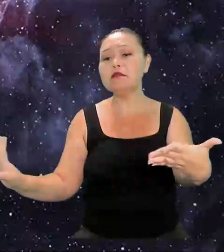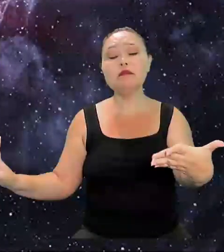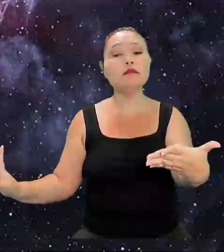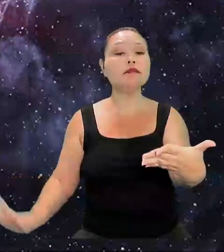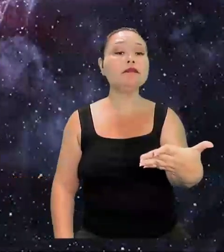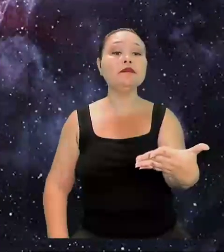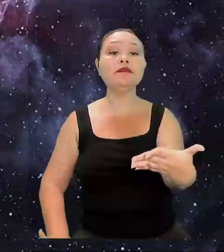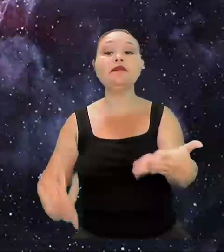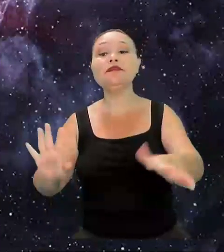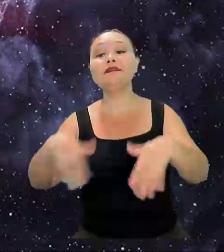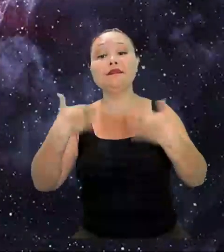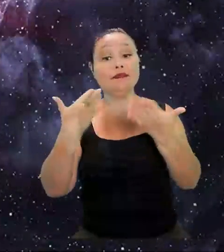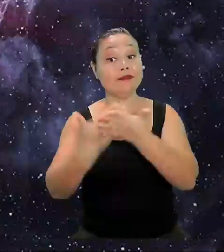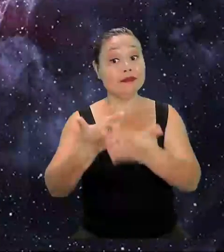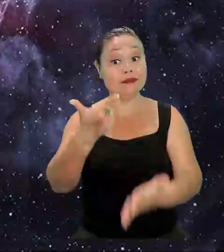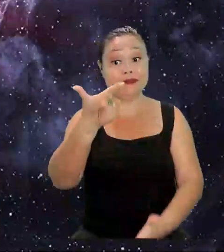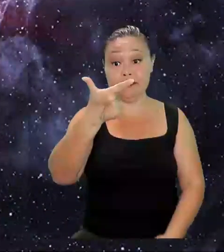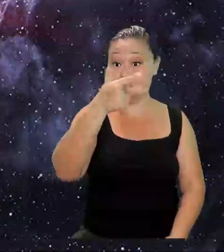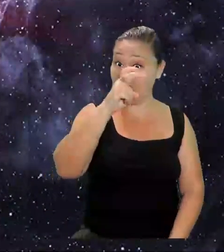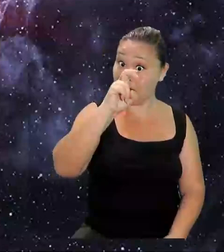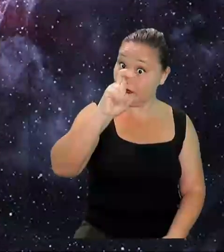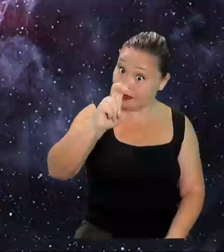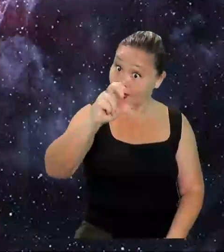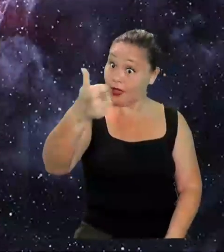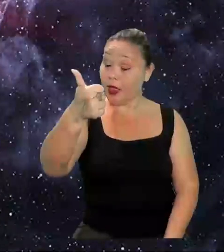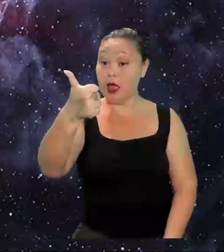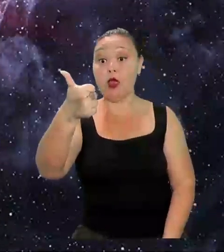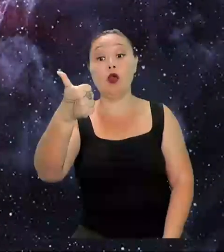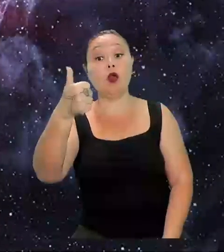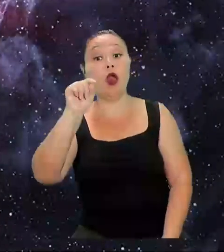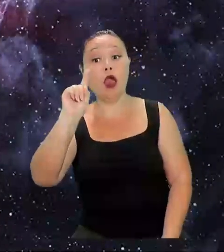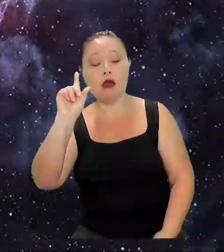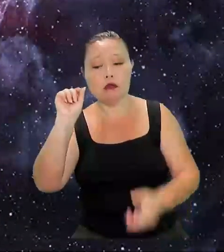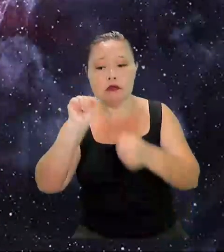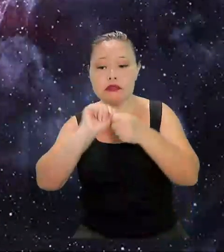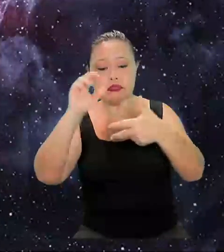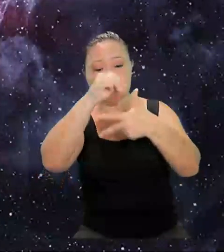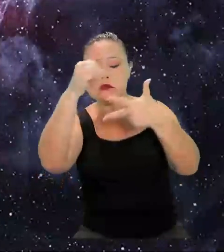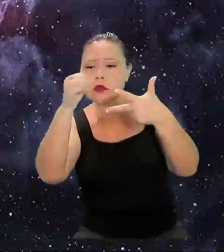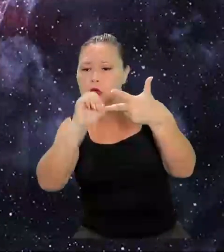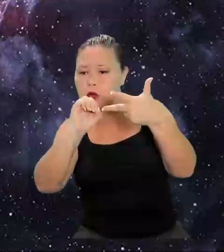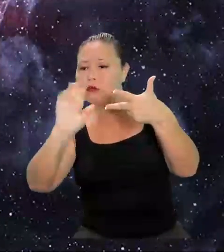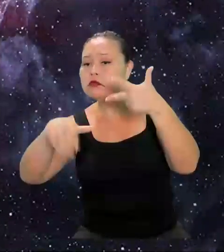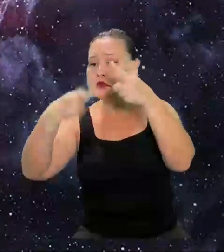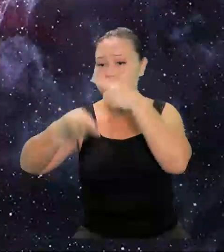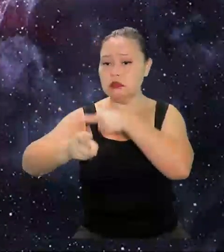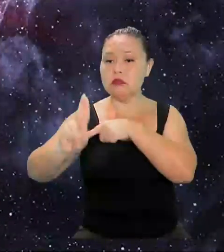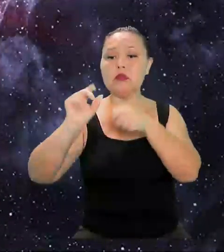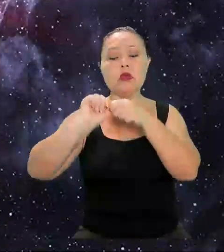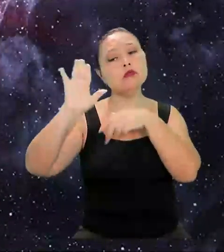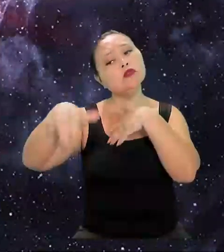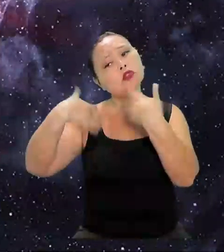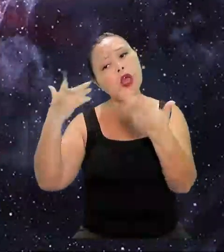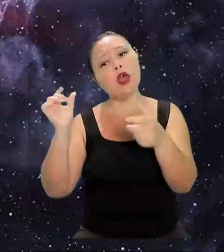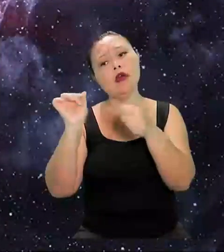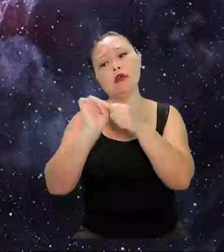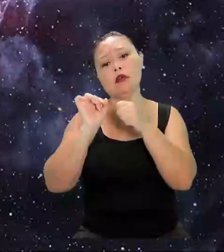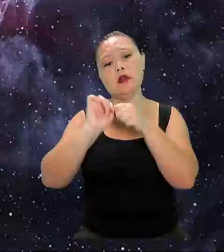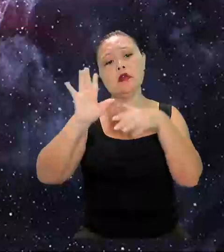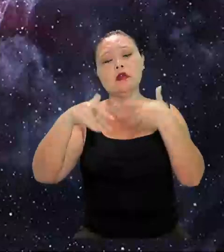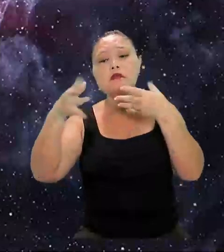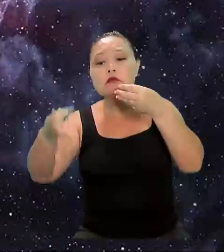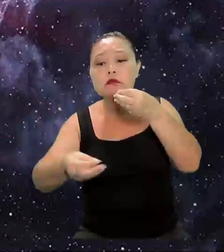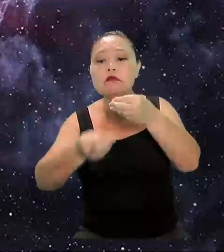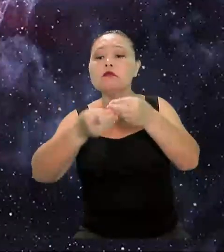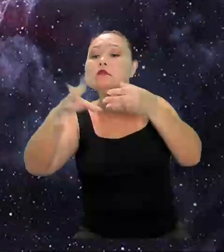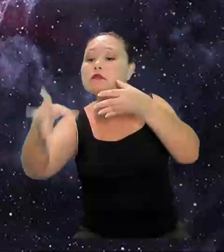Isso, e nessa aula 51 a gente fez essa pegada nova aí do Enem, né? Dando continuidade no que a gente já vinha fazendo, só que